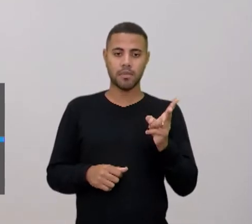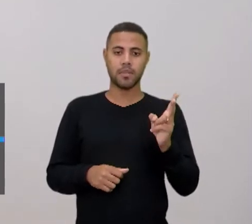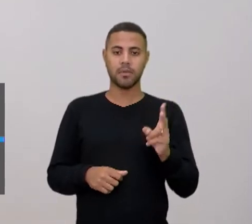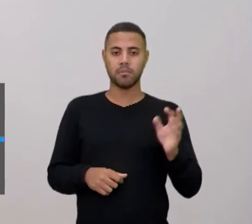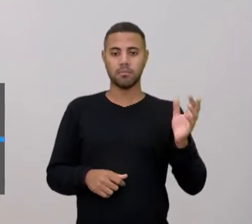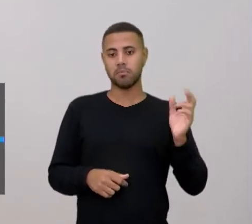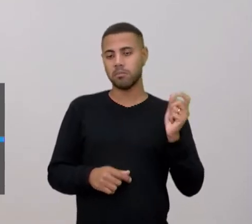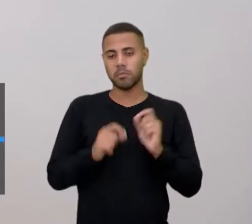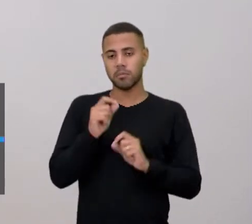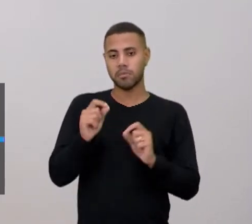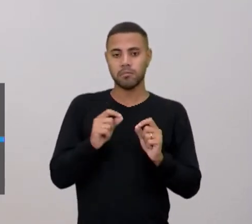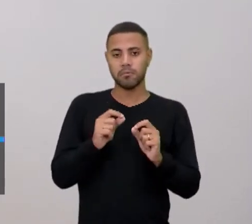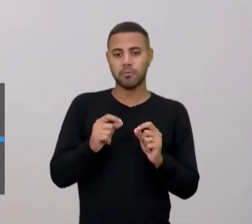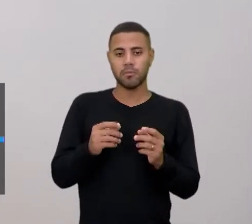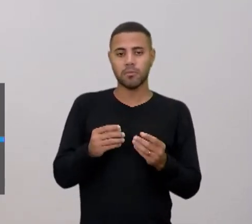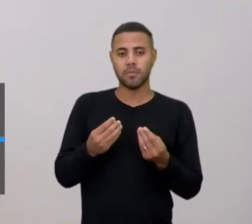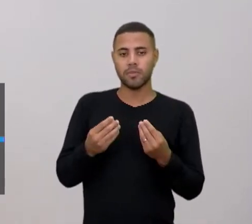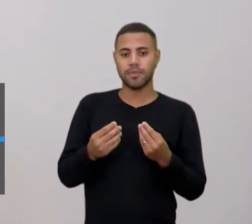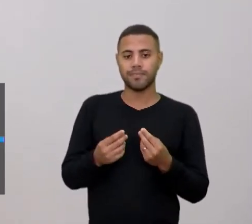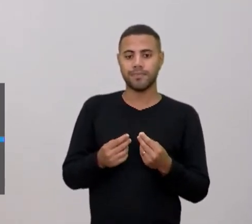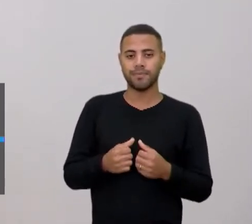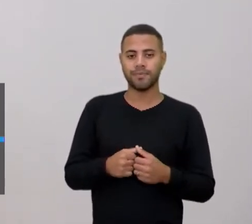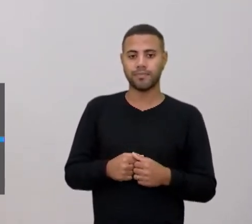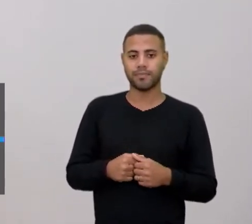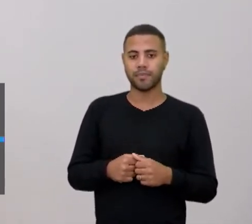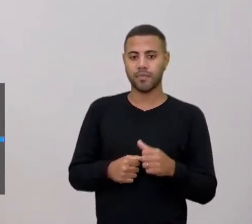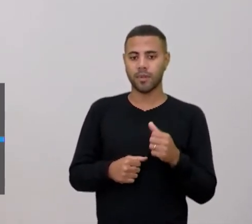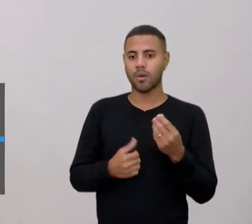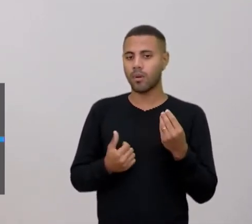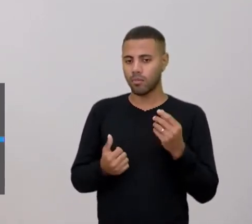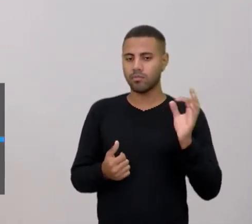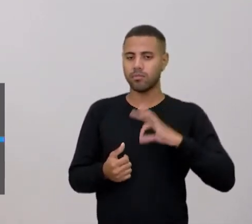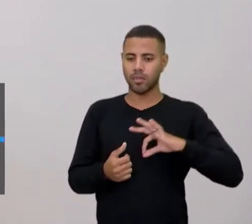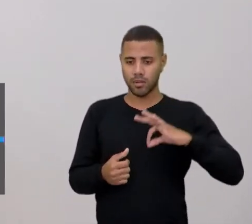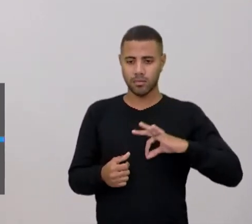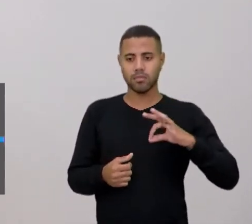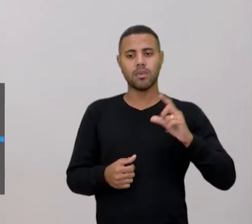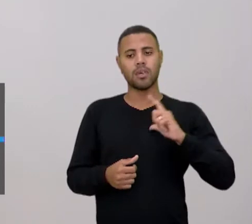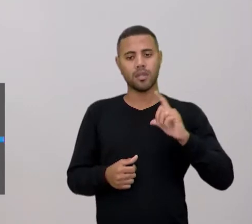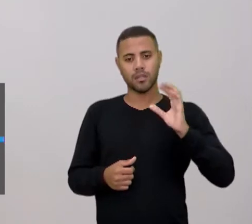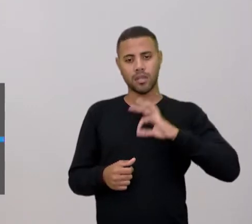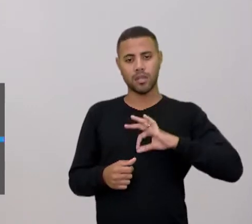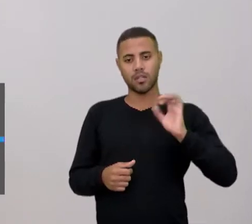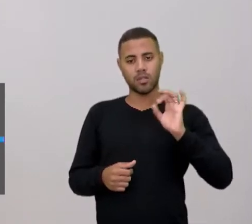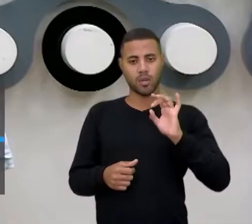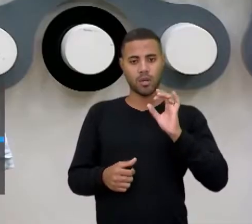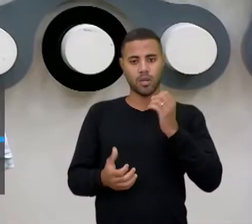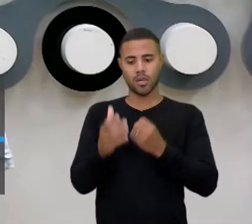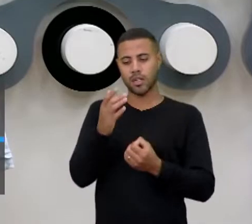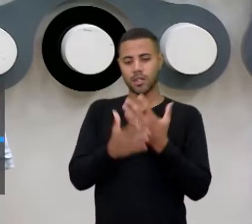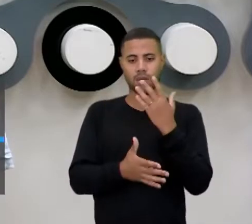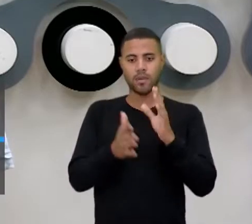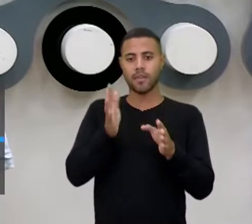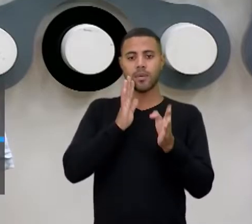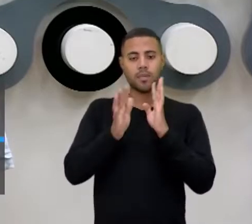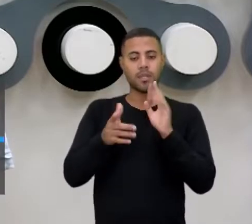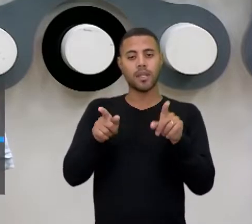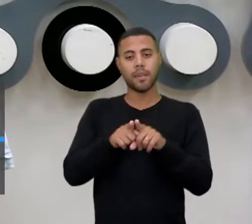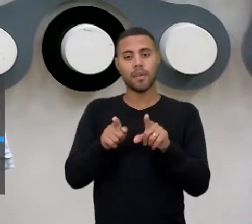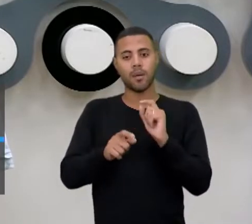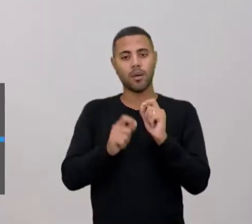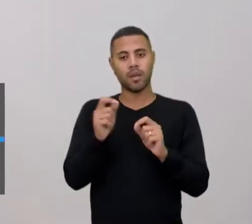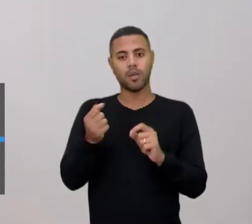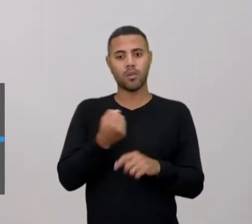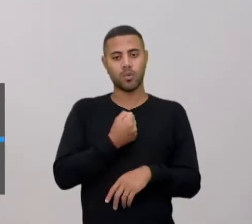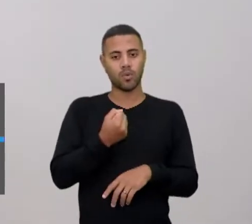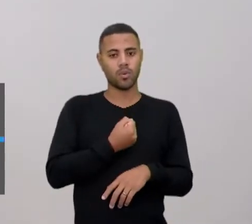é a parte monetária disso, né? Não é o fato de você abrir uma conta no Facebook, mas sim os algoritmos que